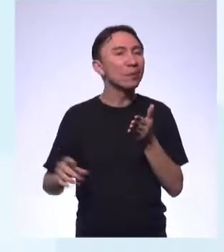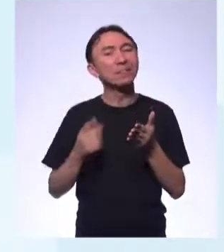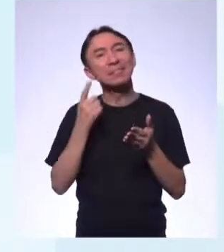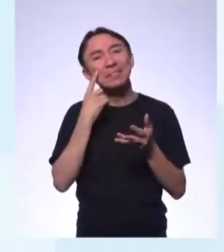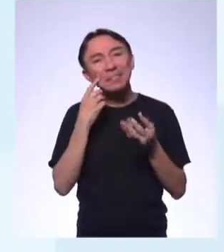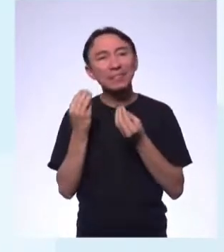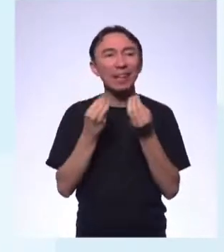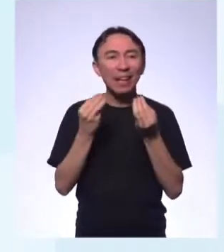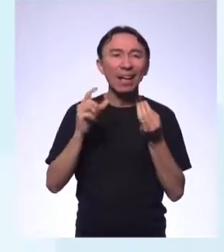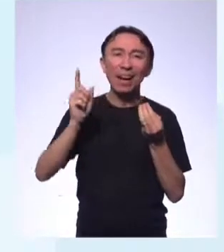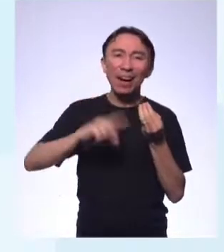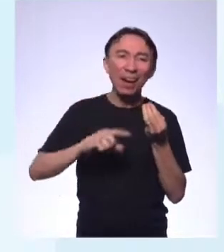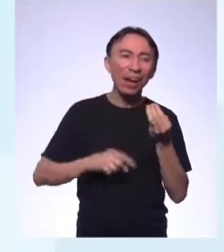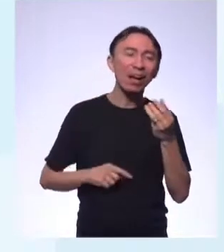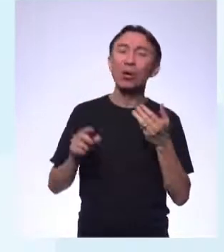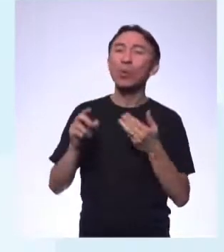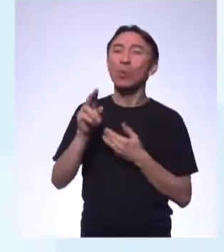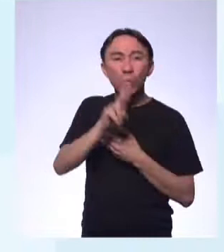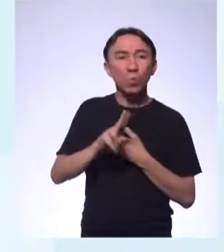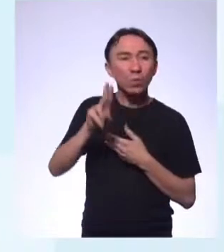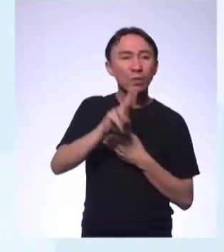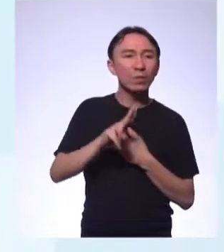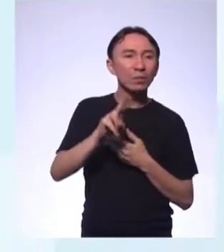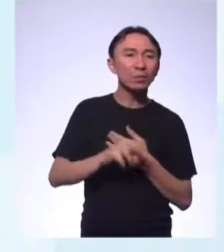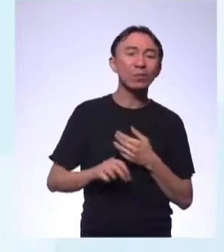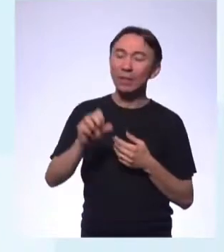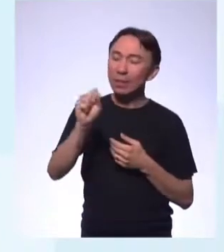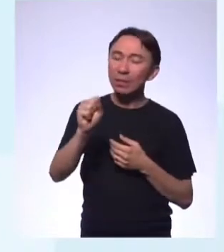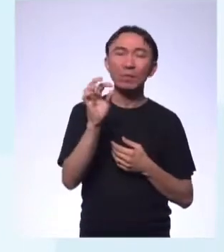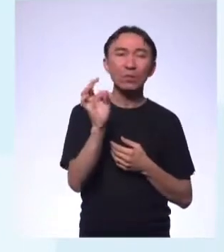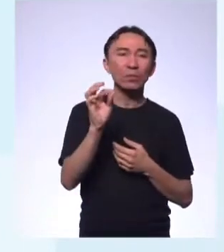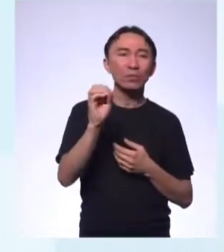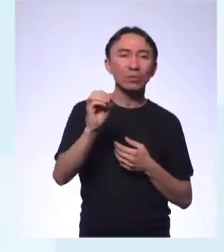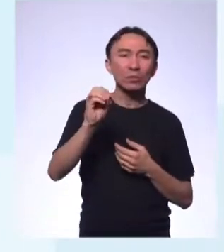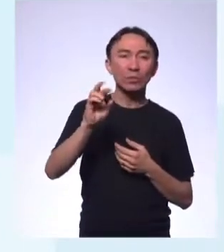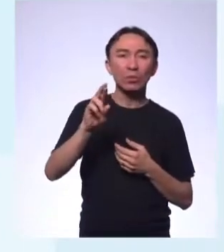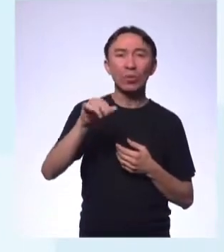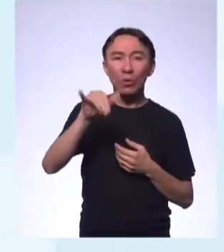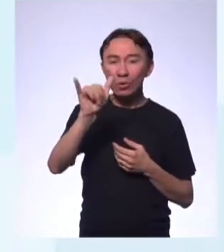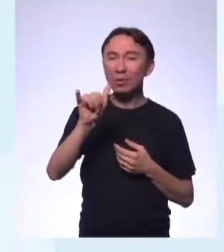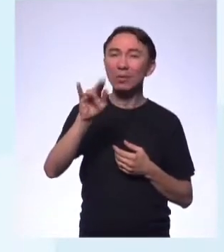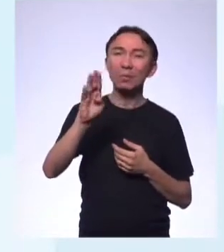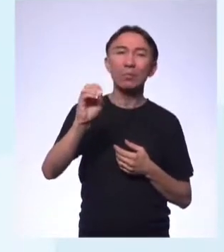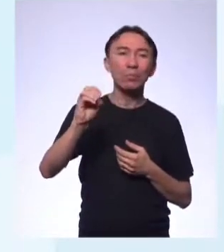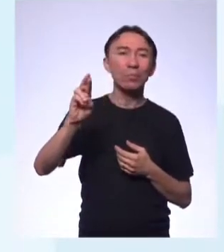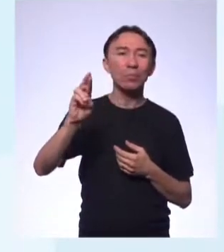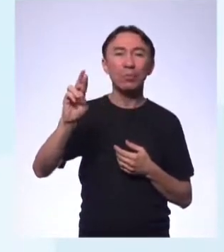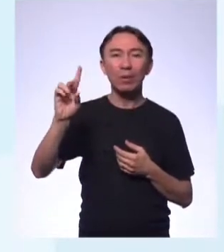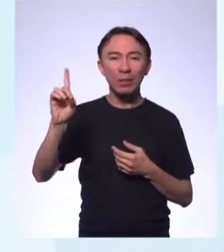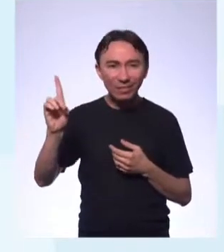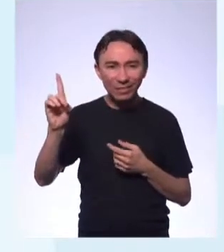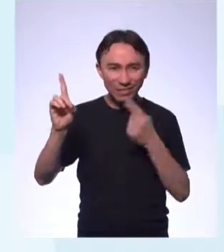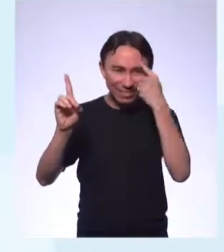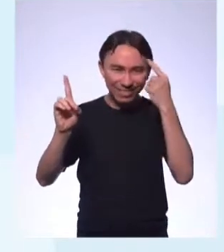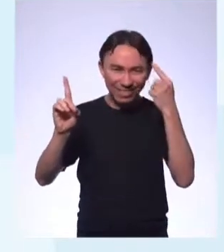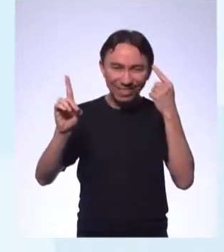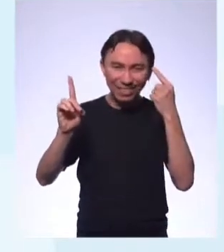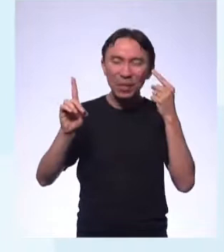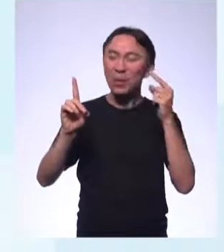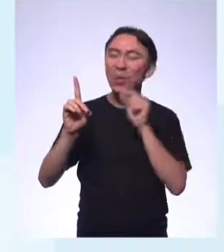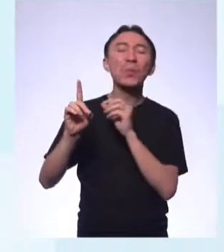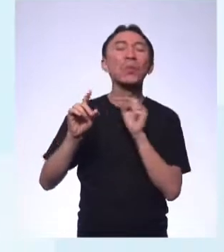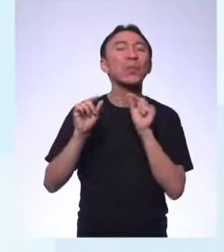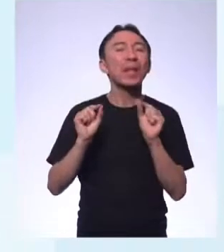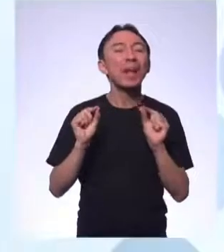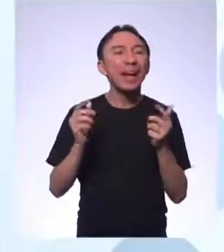um storyboard para visualizar melhor o musical. Lembra que a gente já viu o storyboard em aulas passadas? Tá? O storyboard